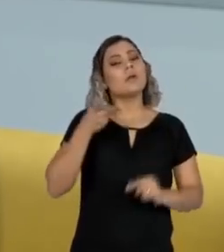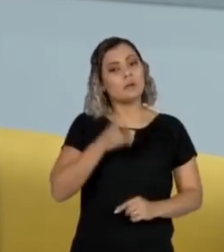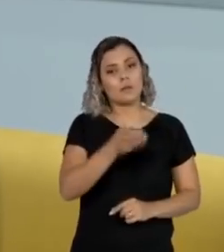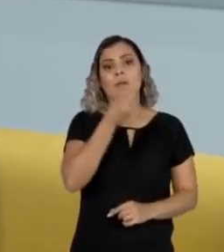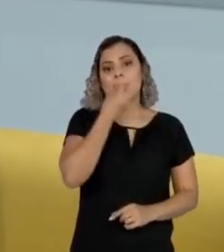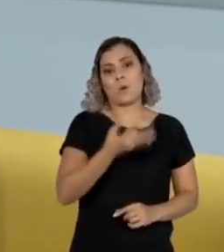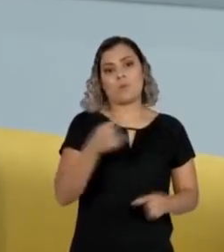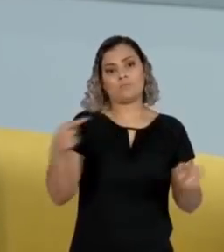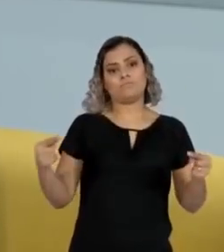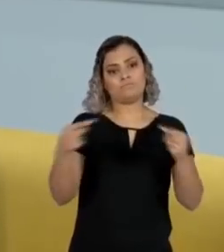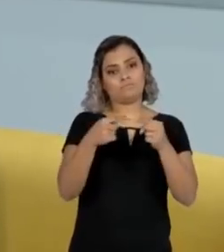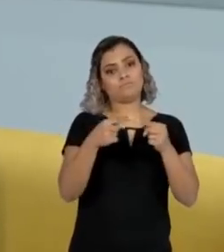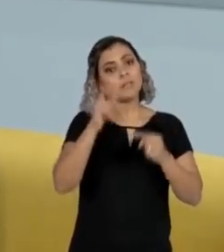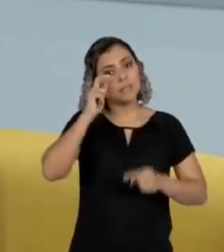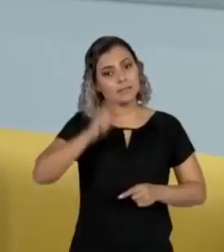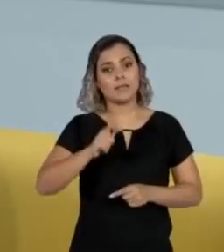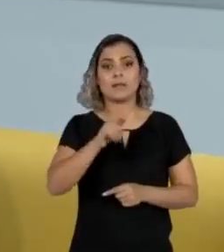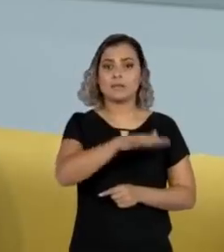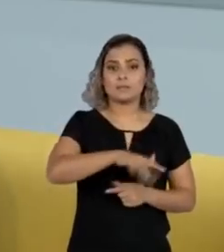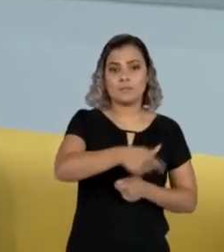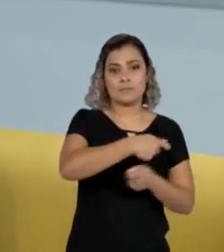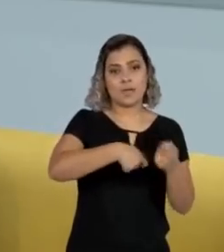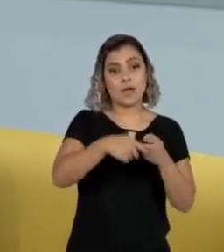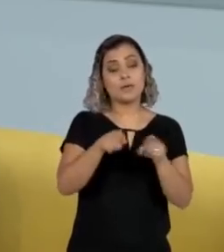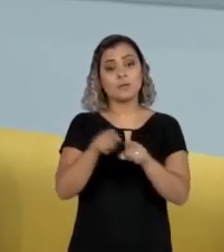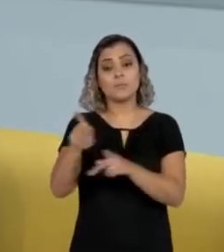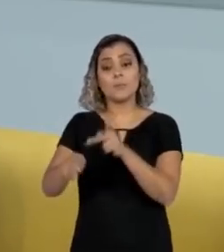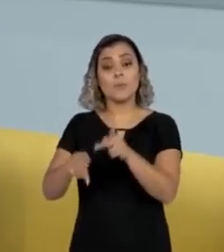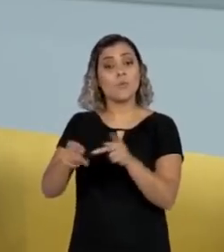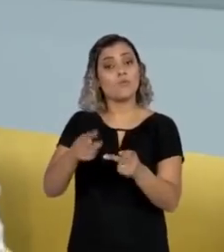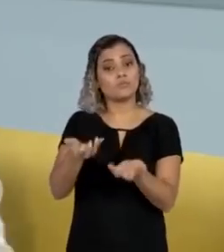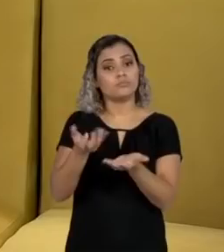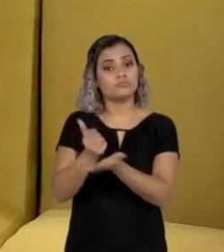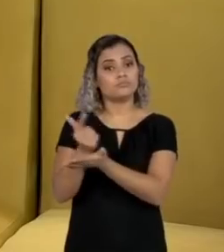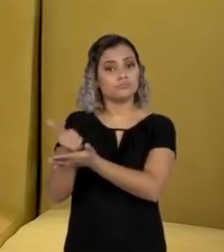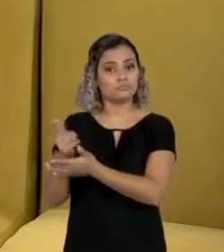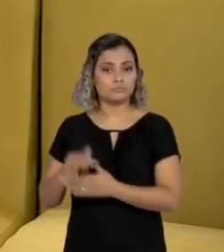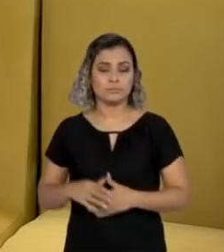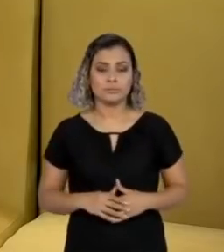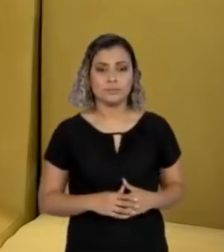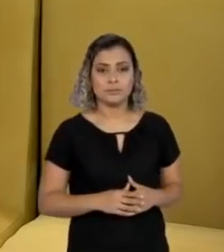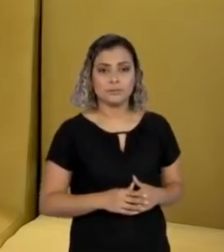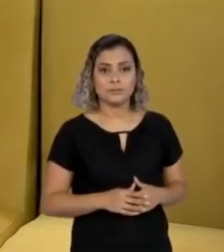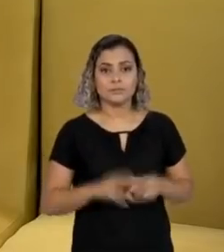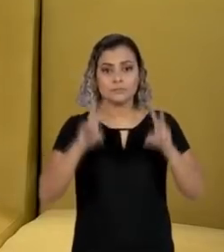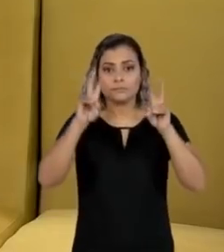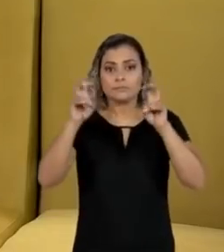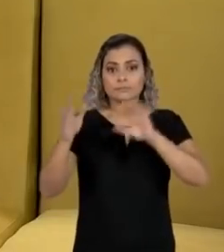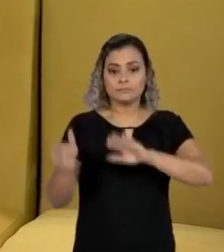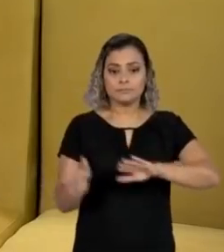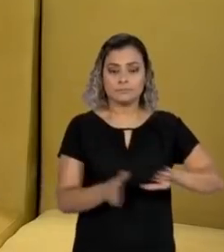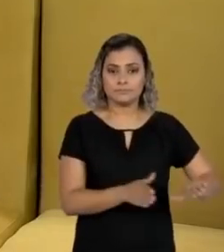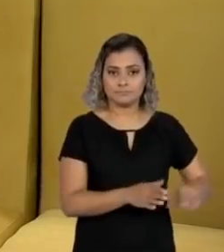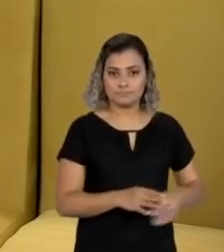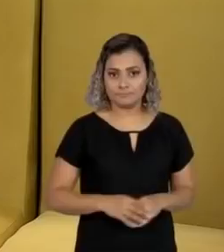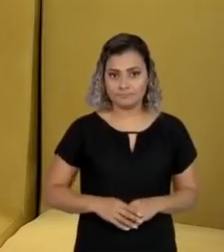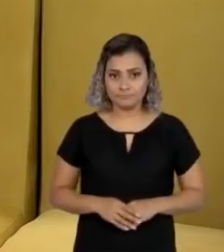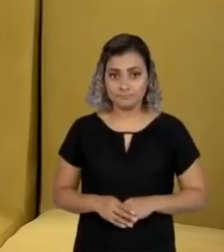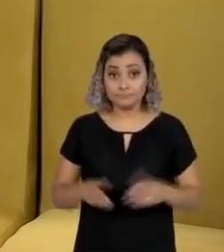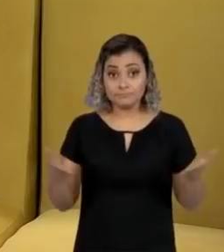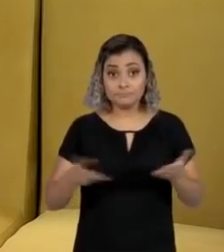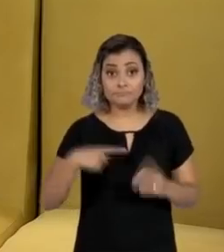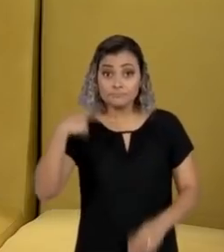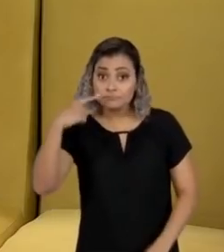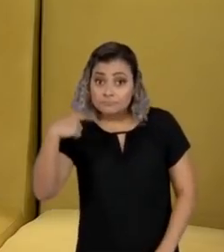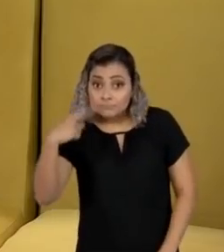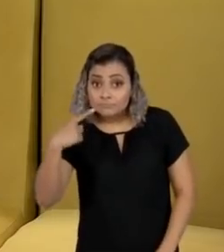mais adequados aos interesses do mercado e dos consumidores. Outro assunto, a defesa pediu hoje o